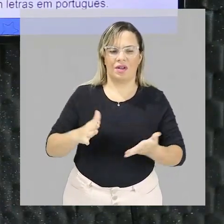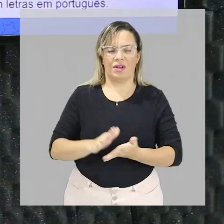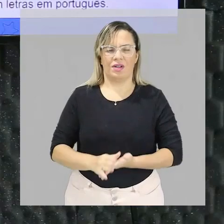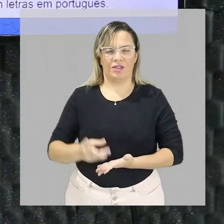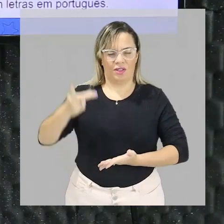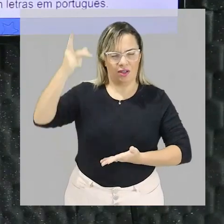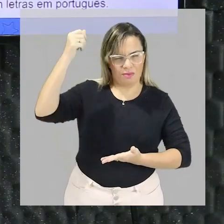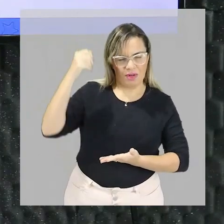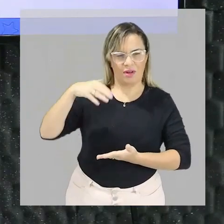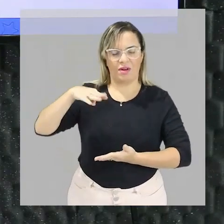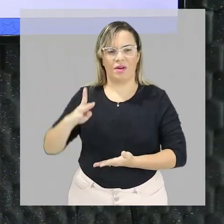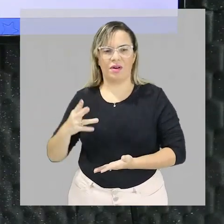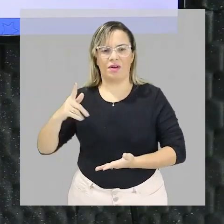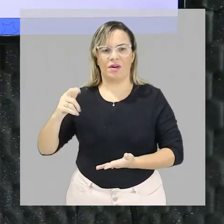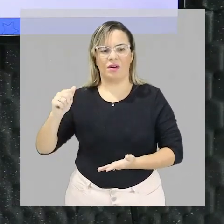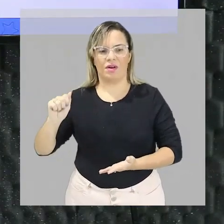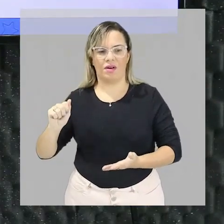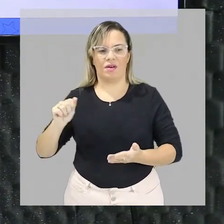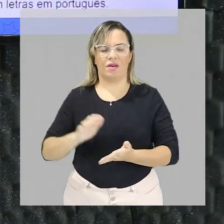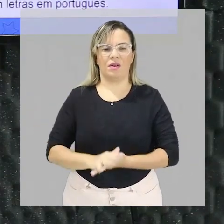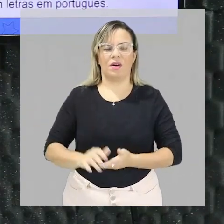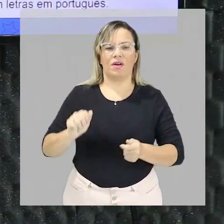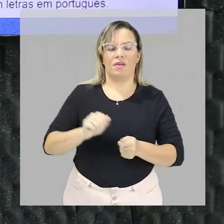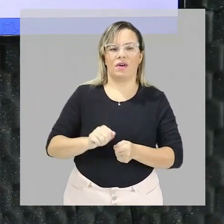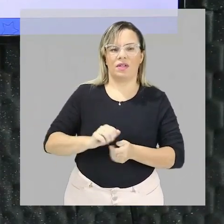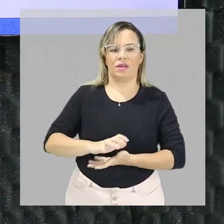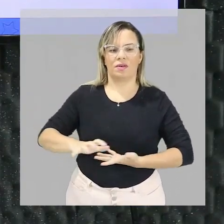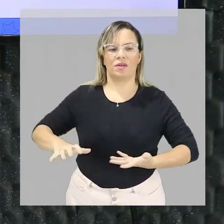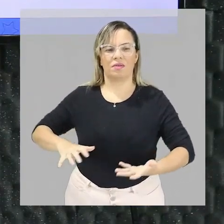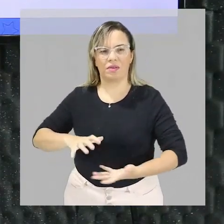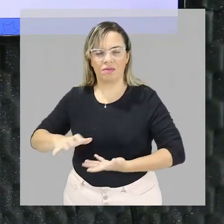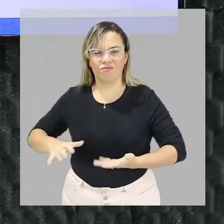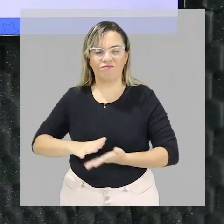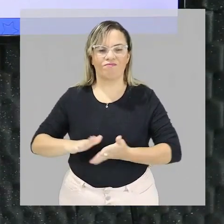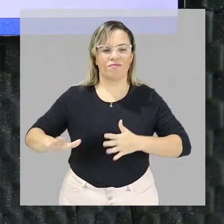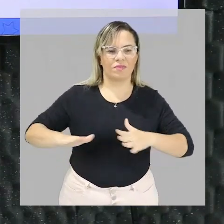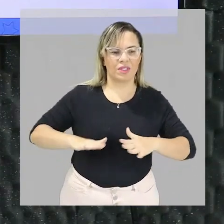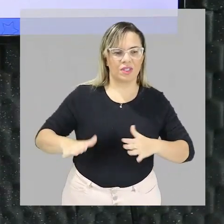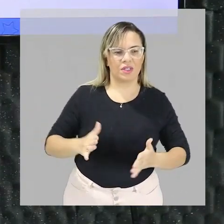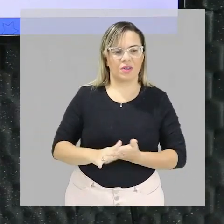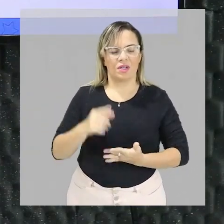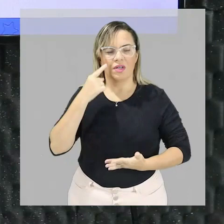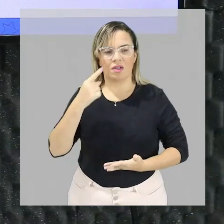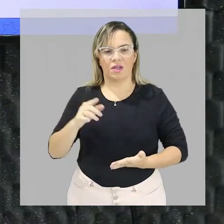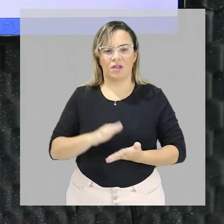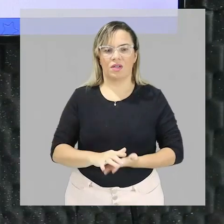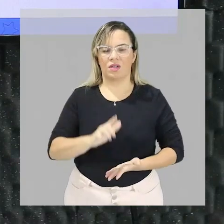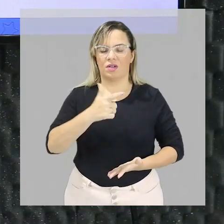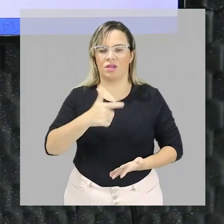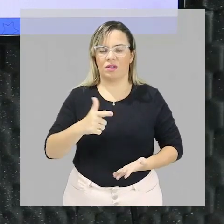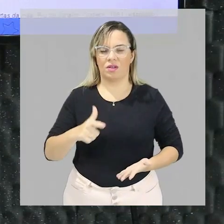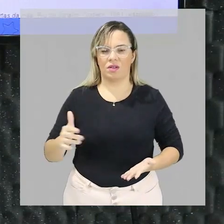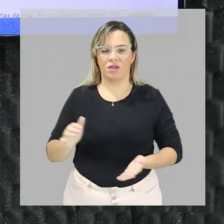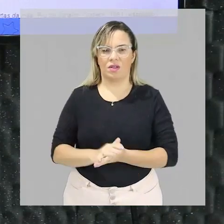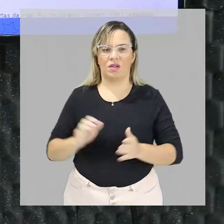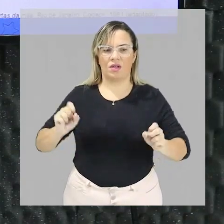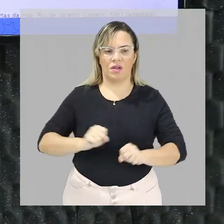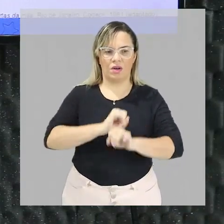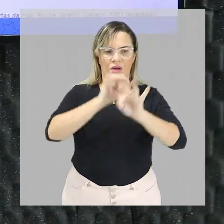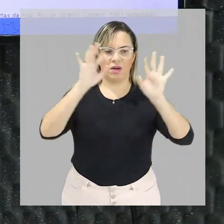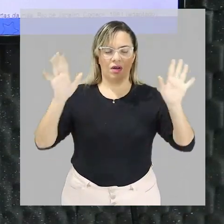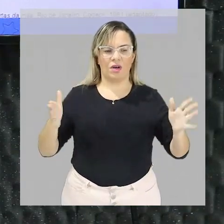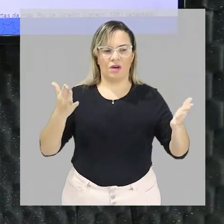naquela época. Chegaram a fazer música de protesto. Mas é preciso observar que não se tem